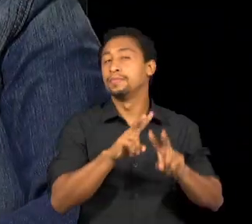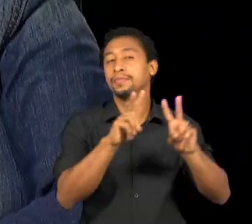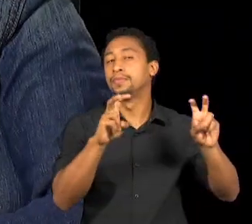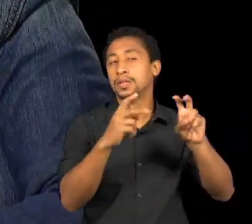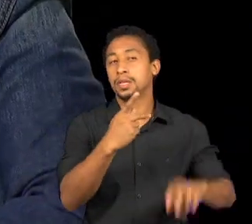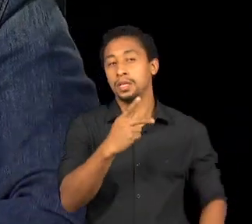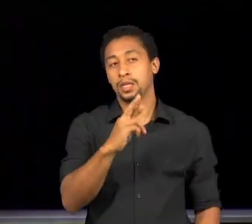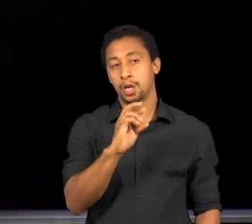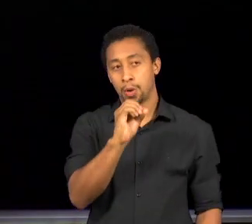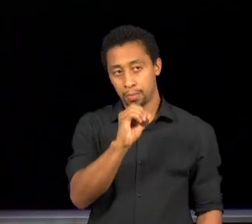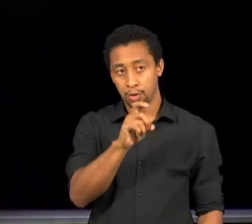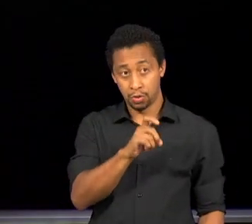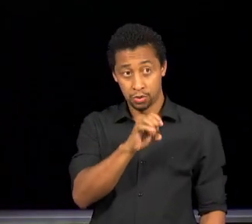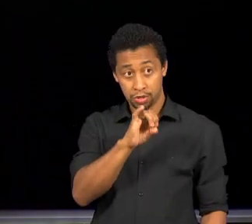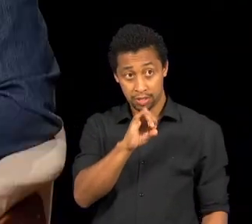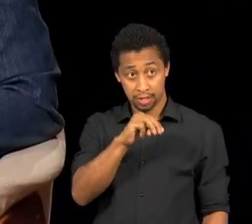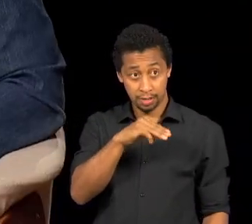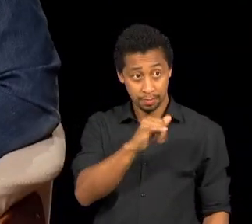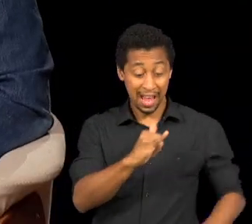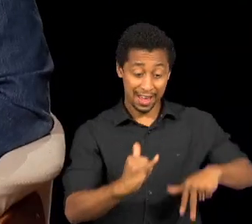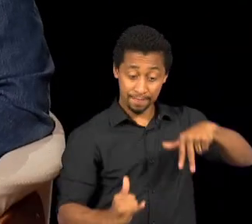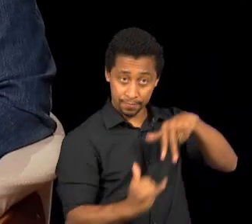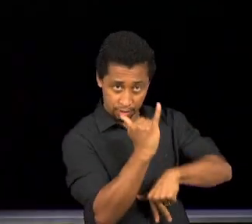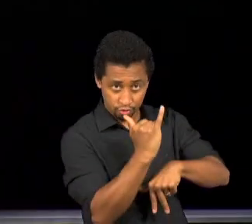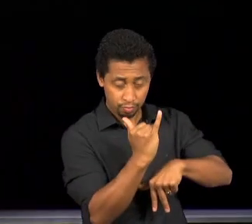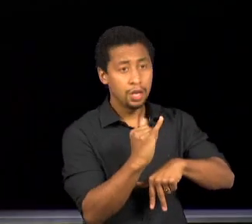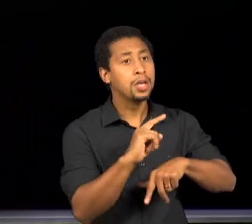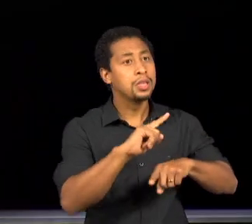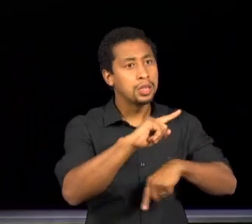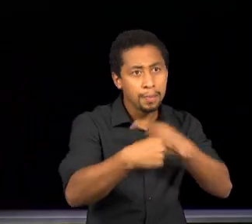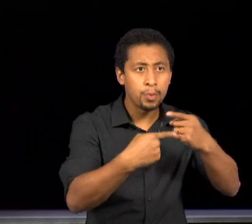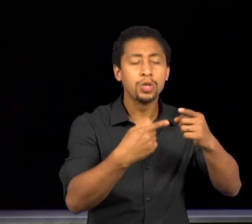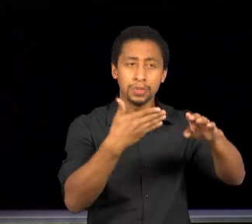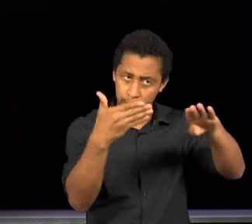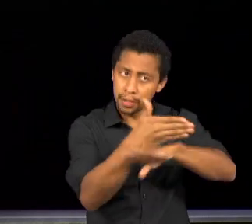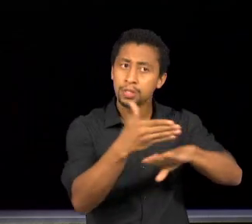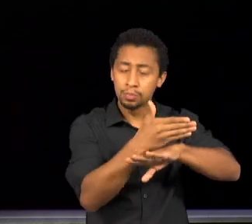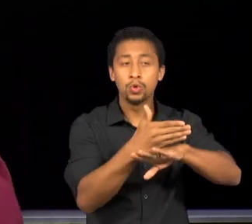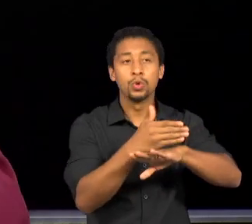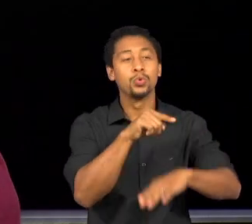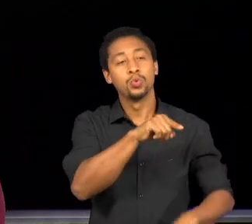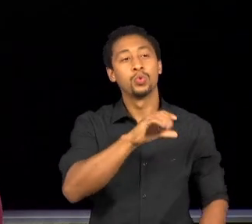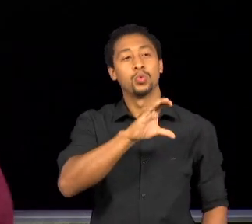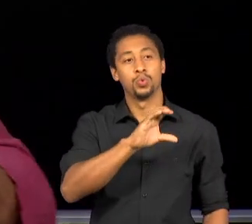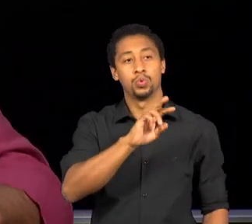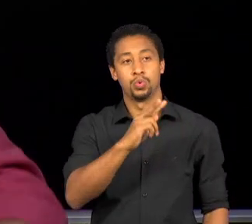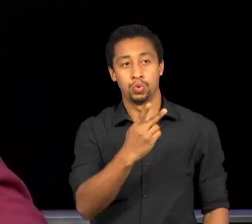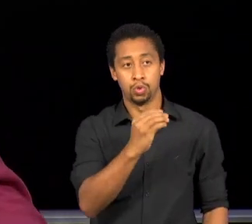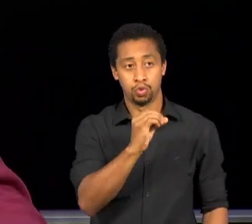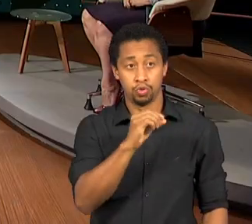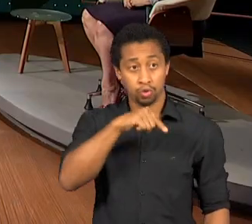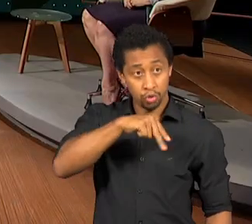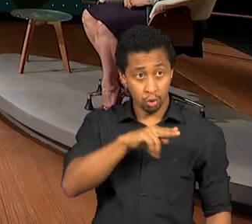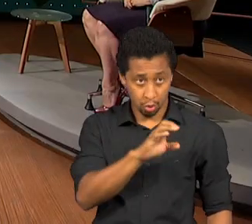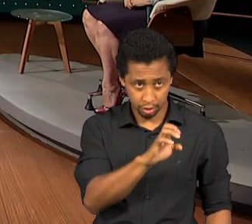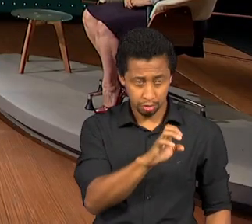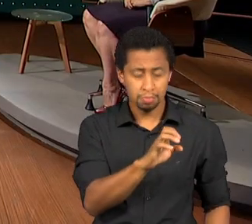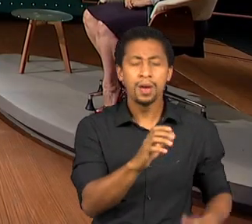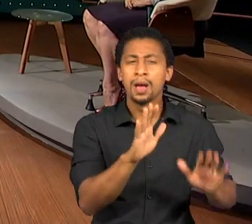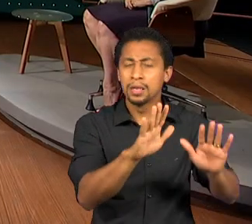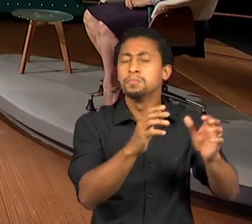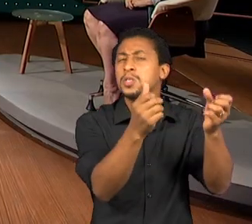Choque. Choque de Versão Diabólica, Sim. né? Você ganhou prêmios também com o Choque. Uhum. Você já comentou sobre isso, mas queria saber, essa